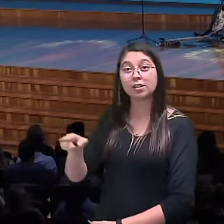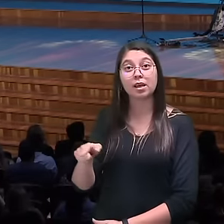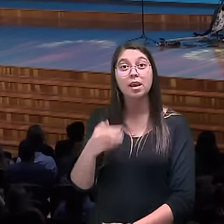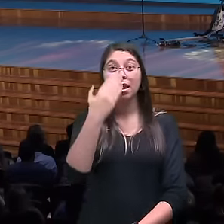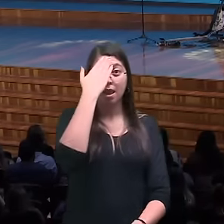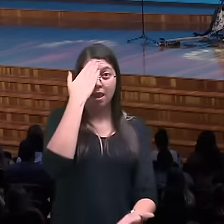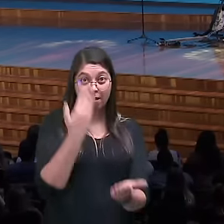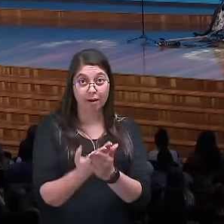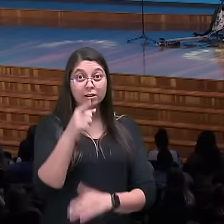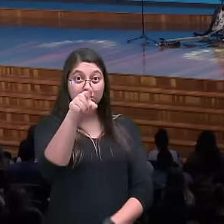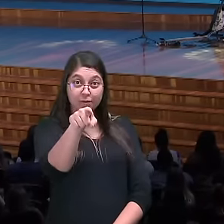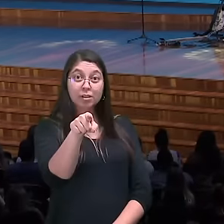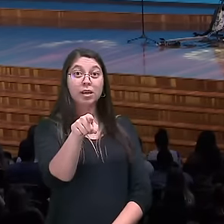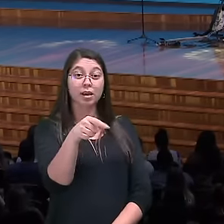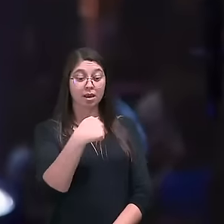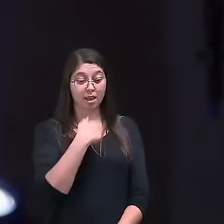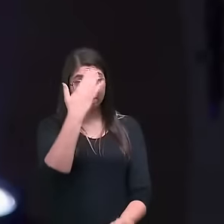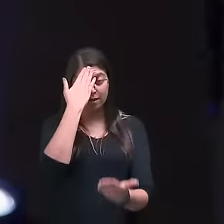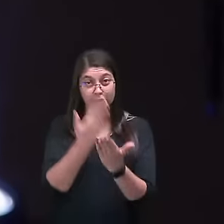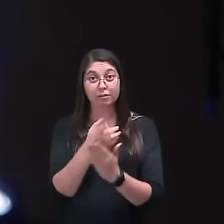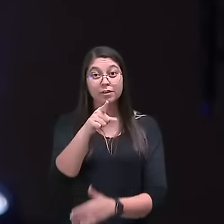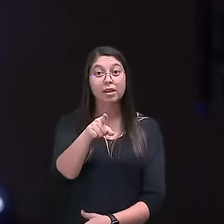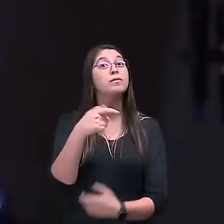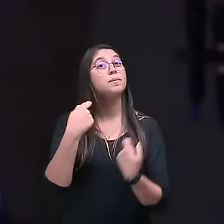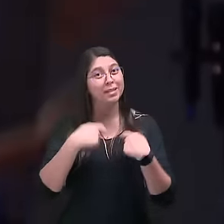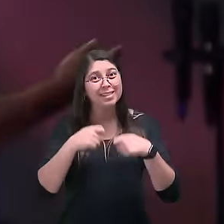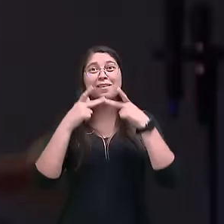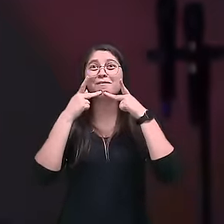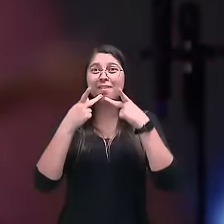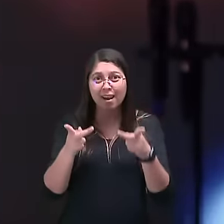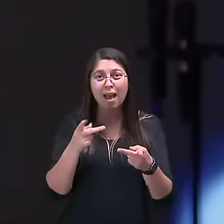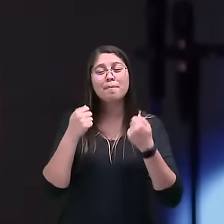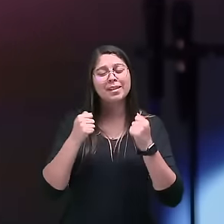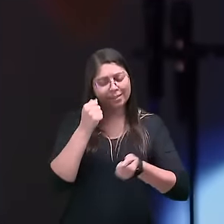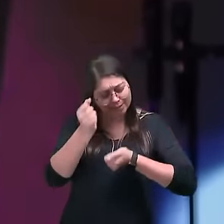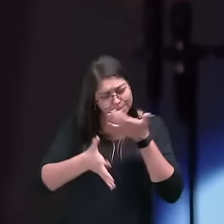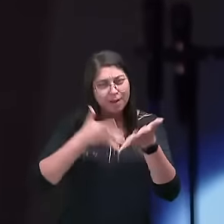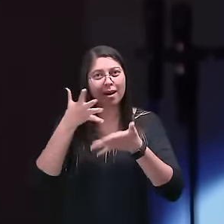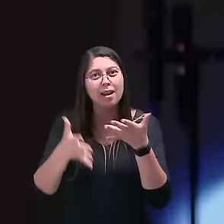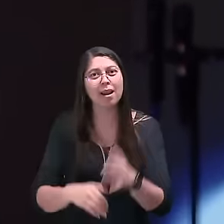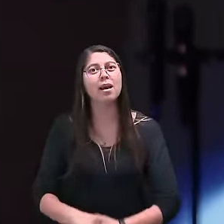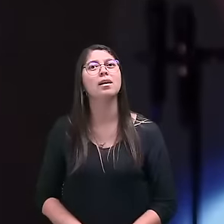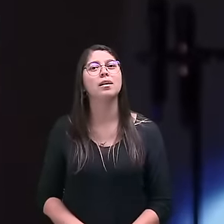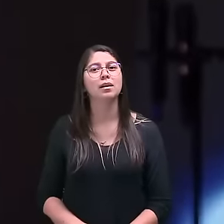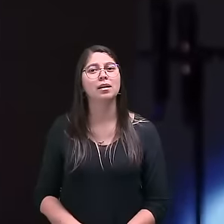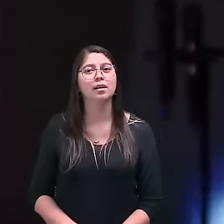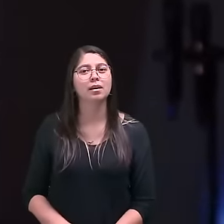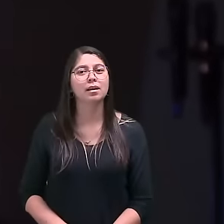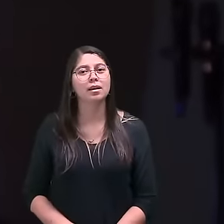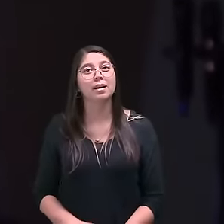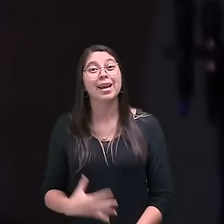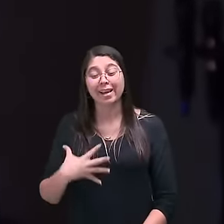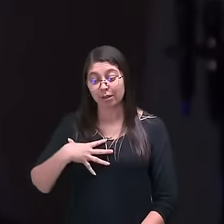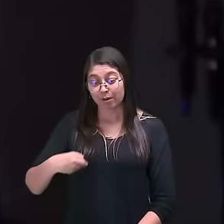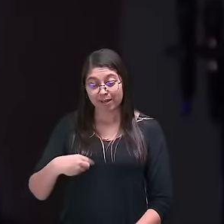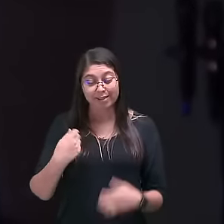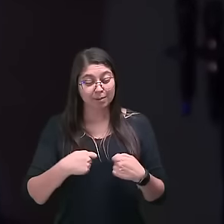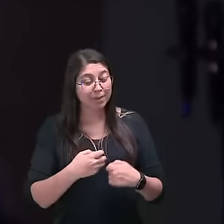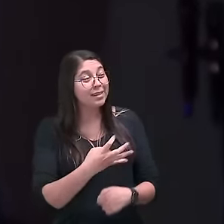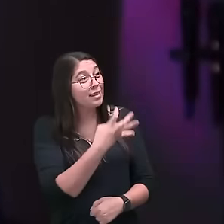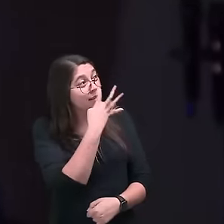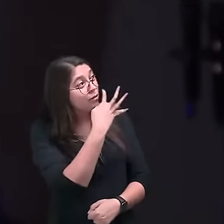que você acredita nele. Tus bispos precisam ouvir que vocês acreditam